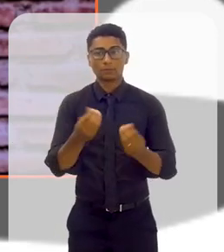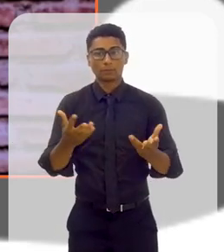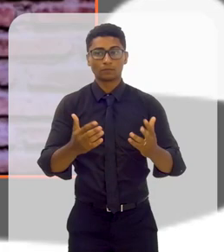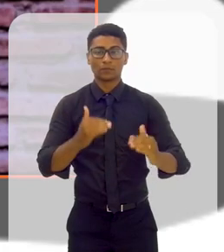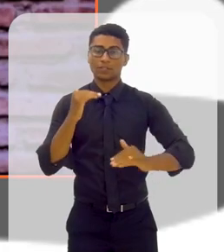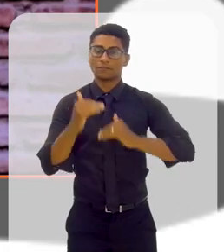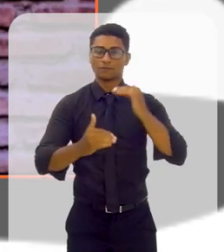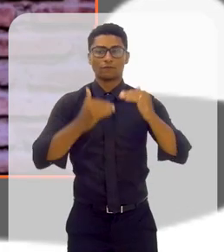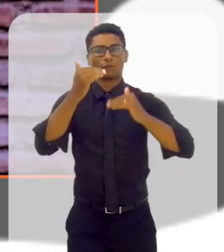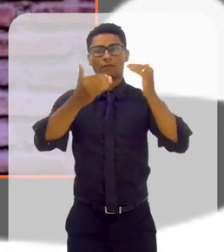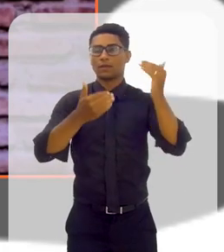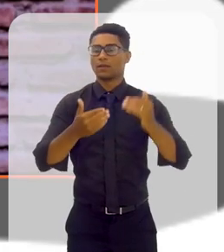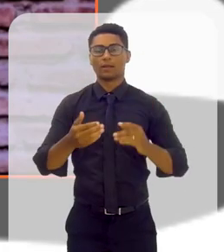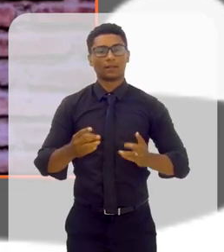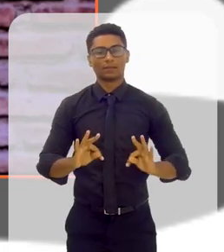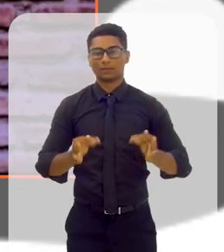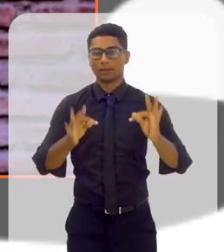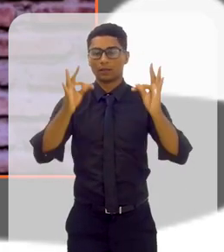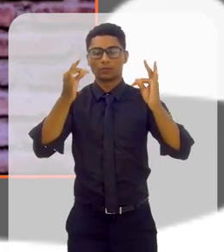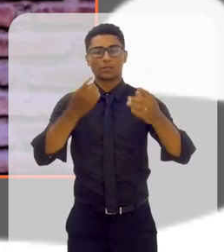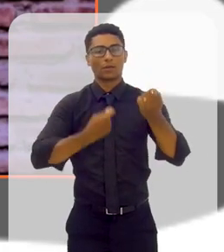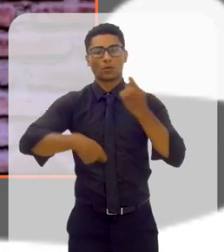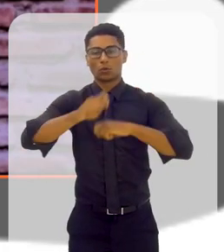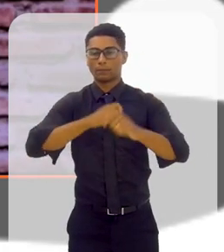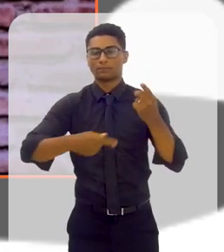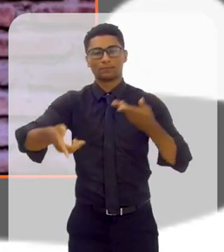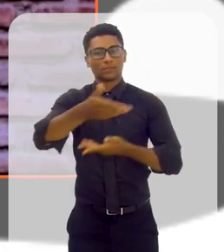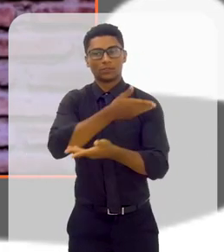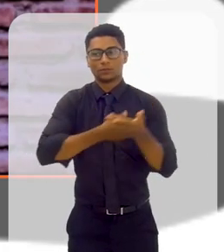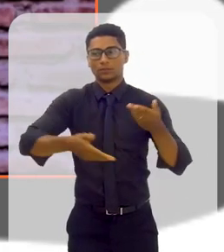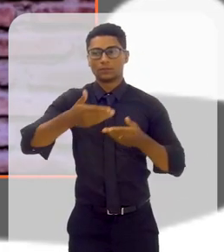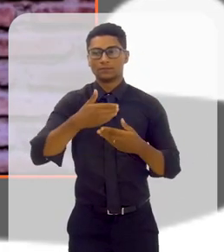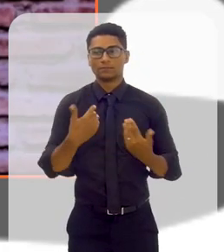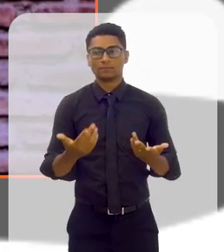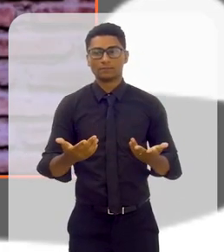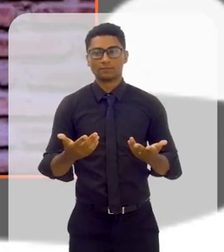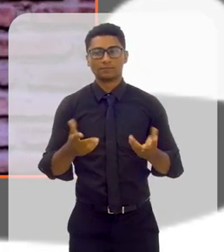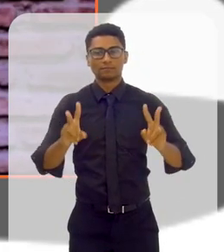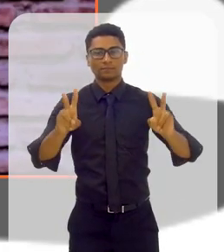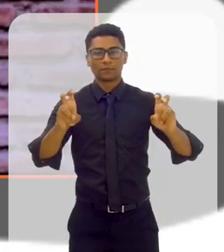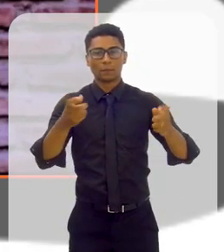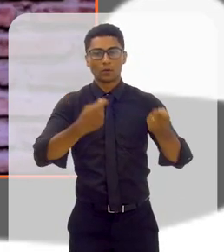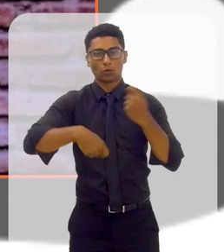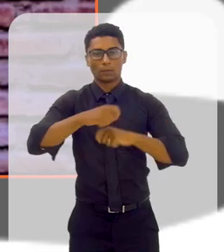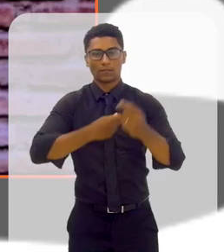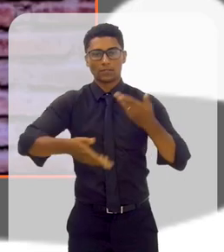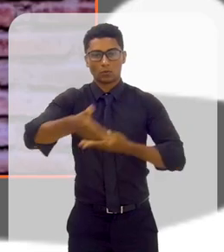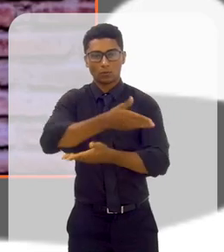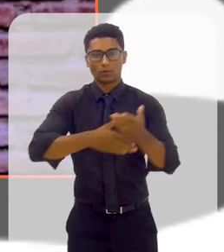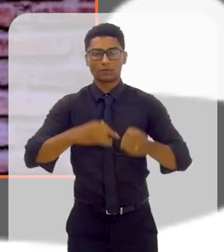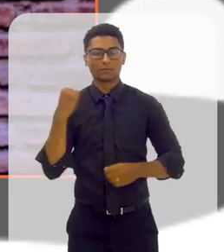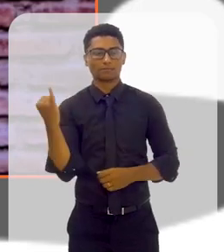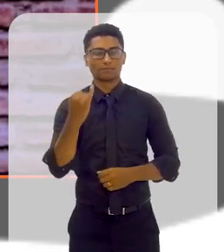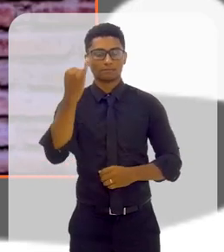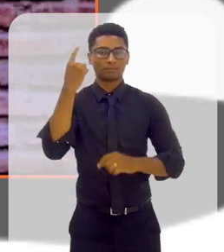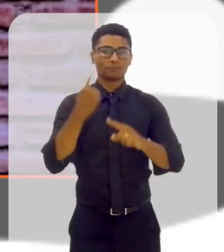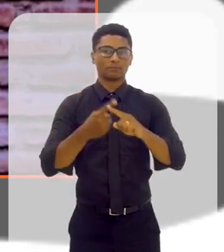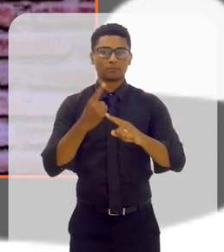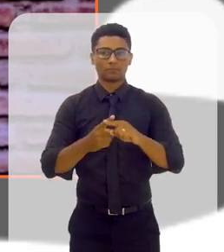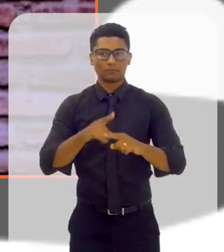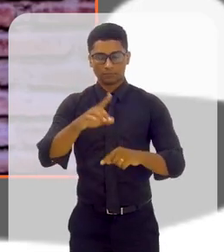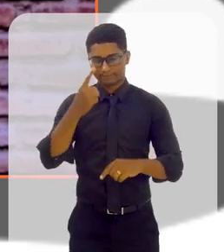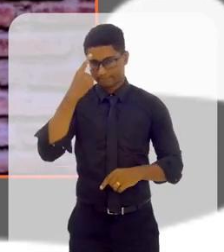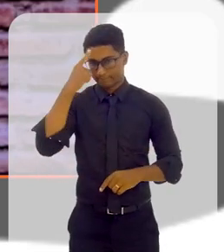desenvolver tecnologia de economia circular. Qual a relevância de falar de economia circular para uma nação? Imagine